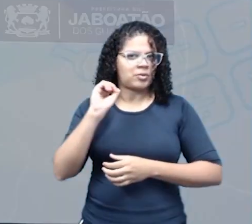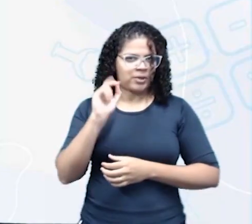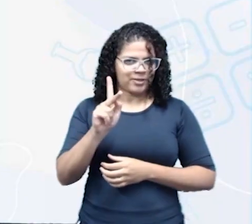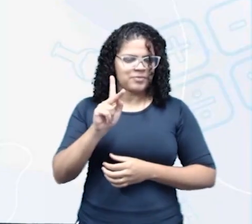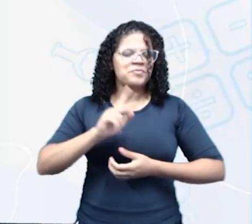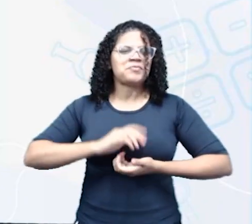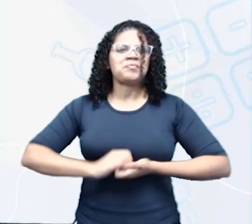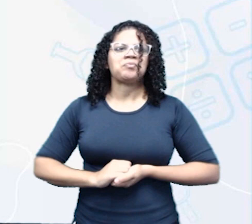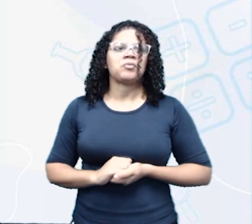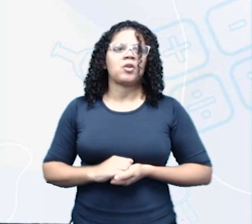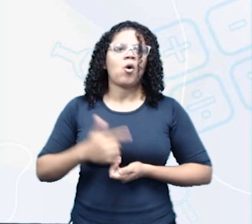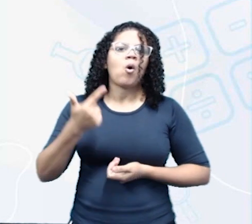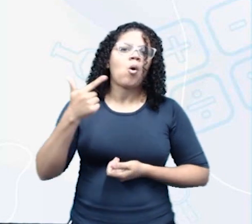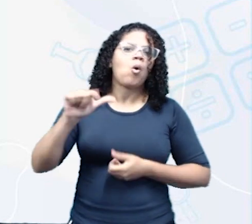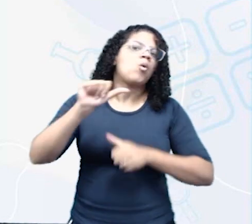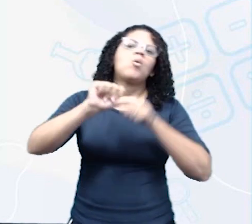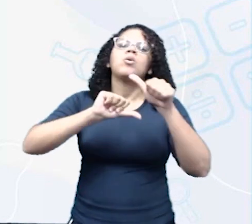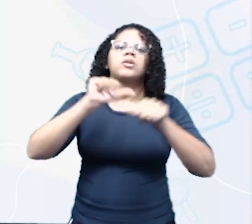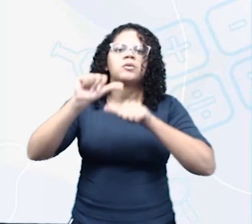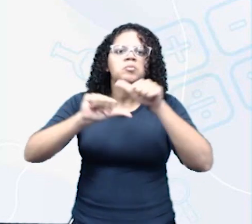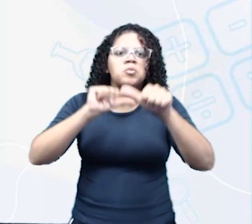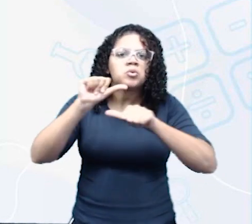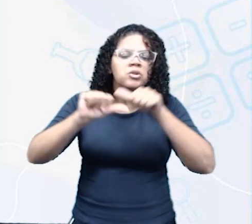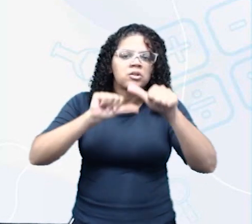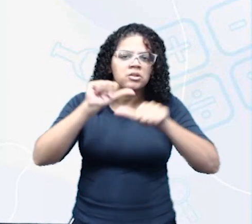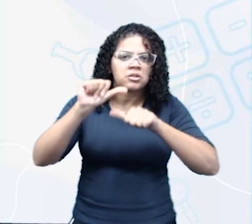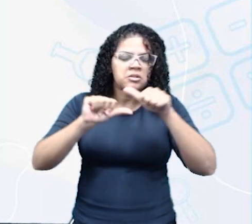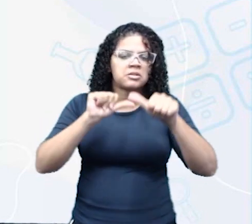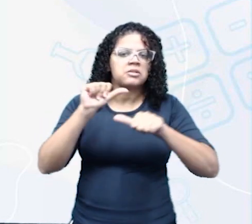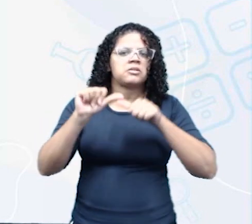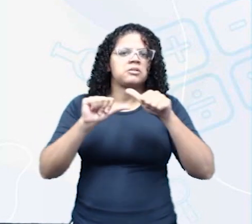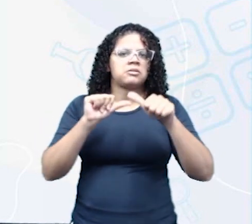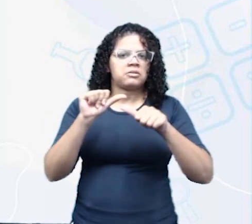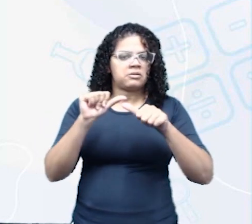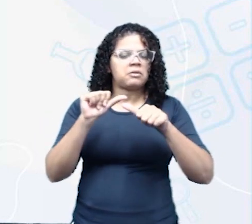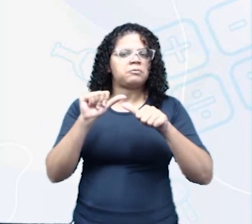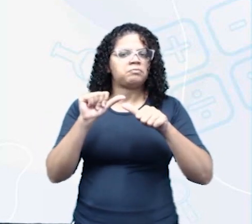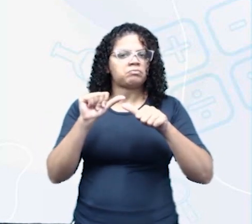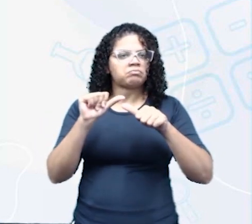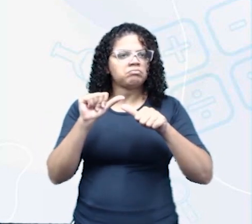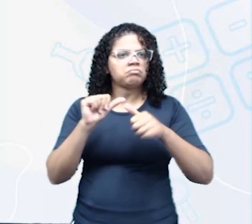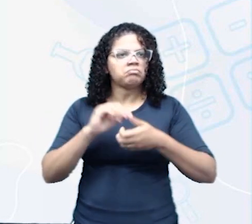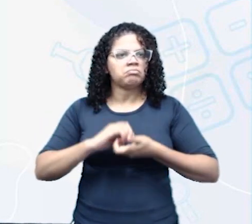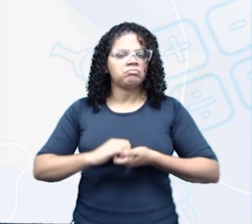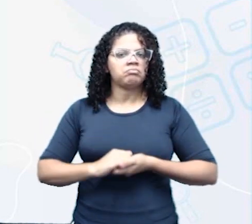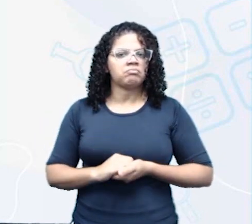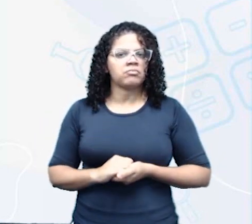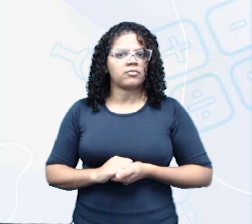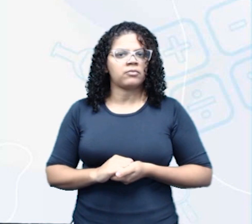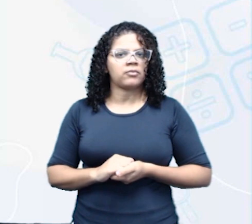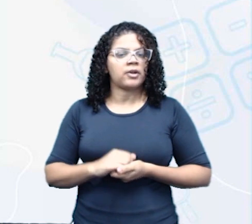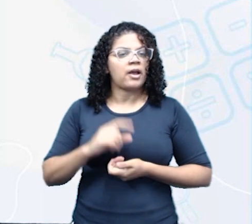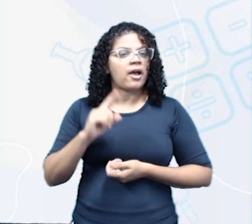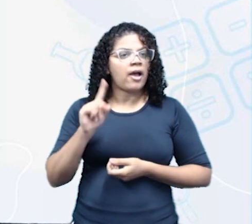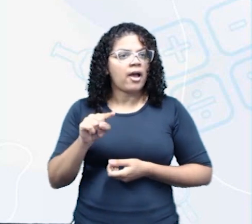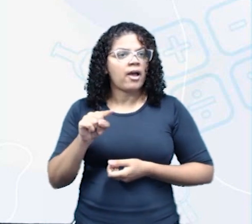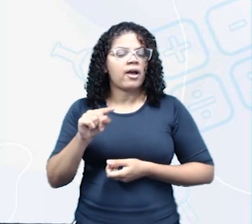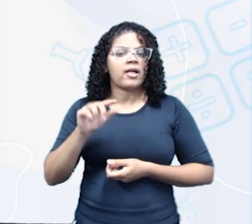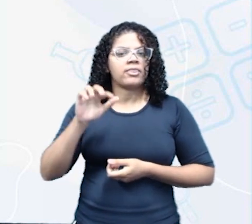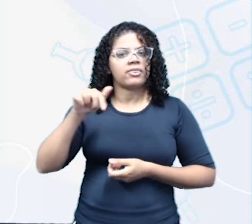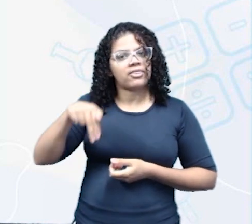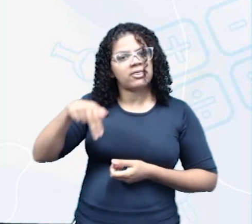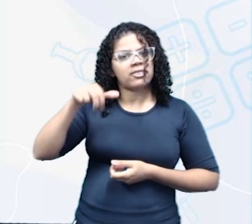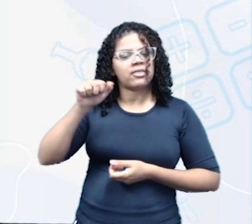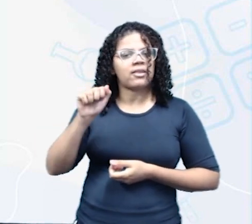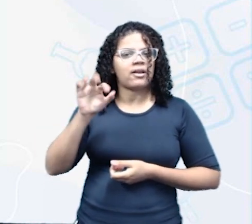Outra mudança de estado físico que acontece todo santo dia, que a gente nem percebe, é em relação à naftalina.